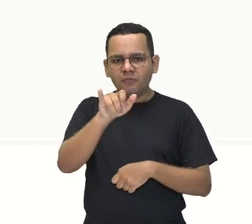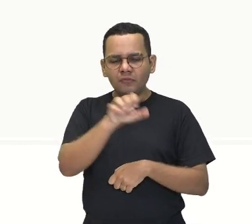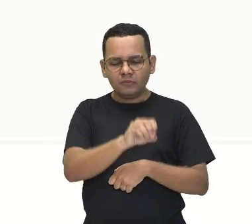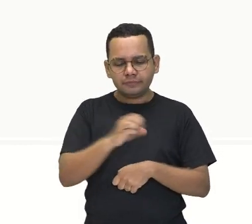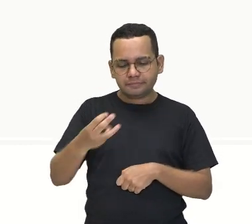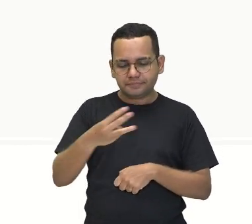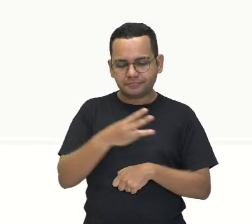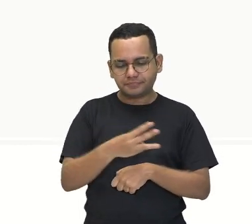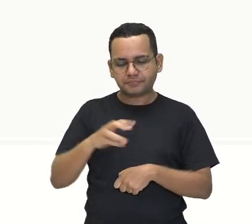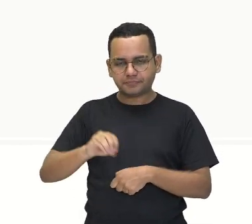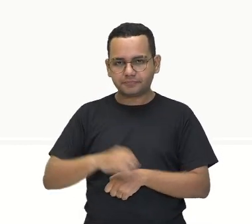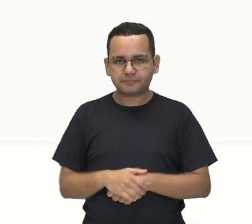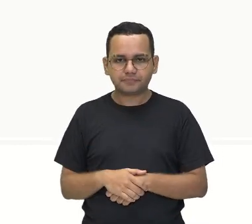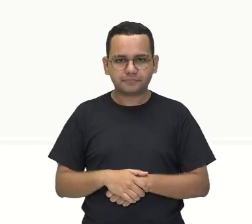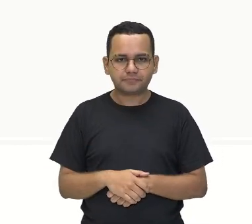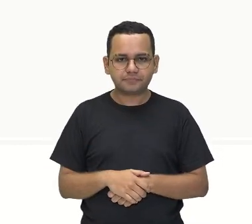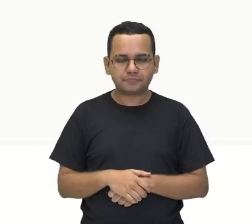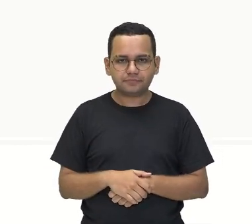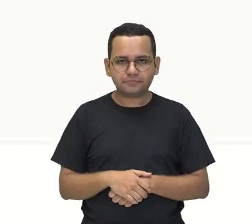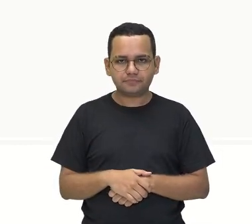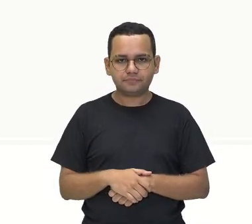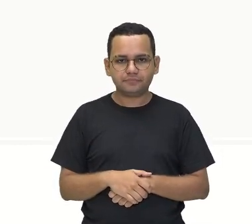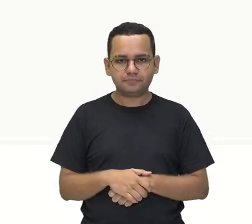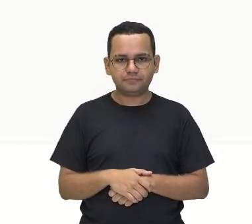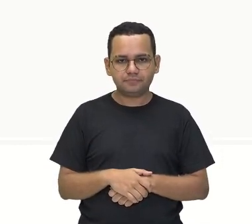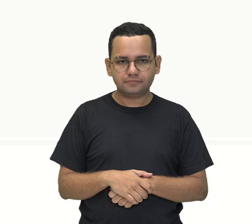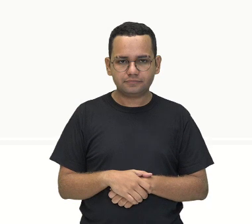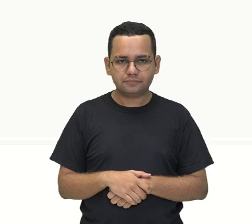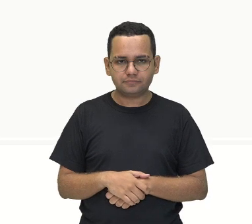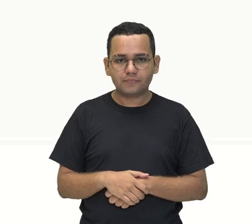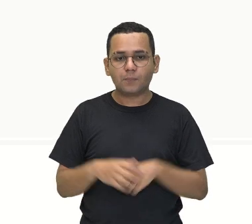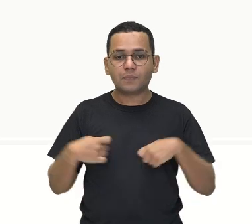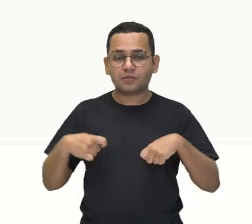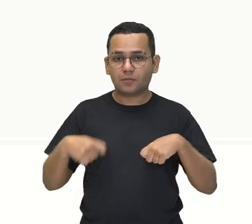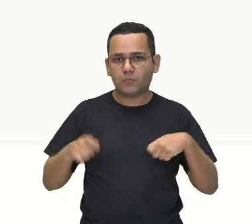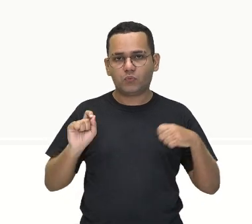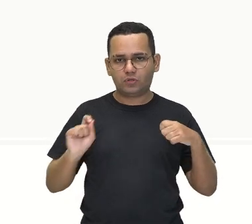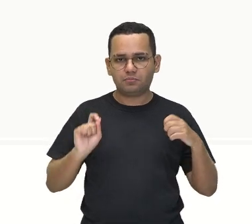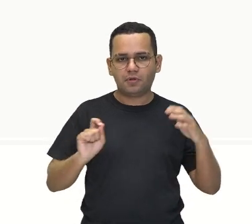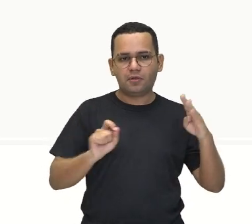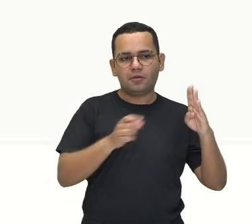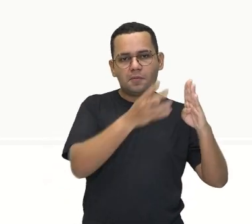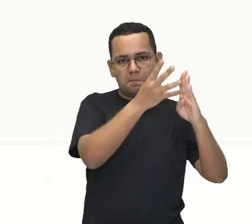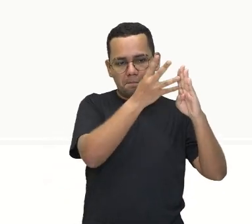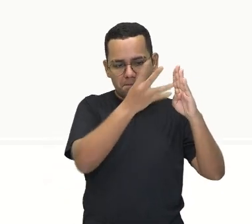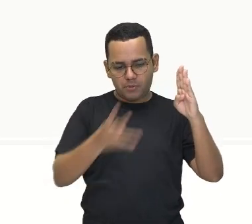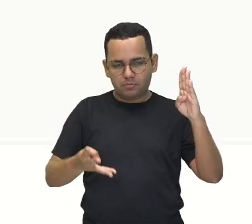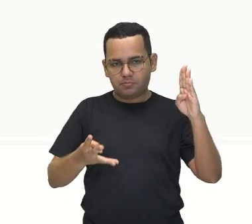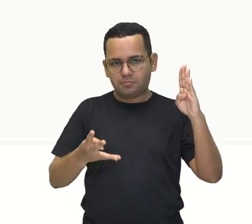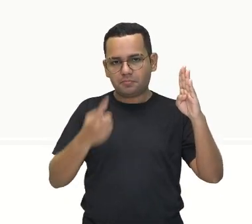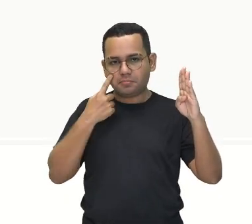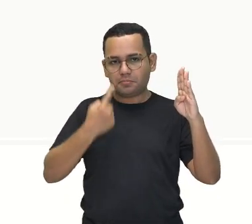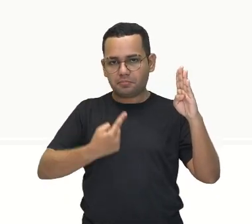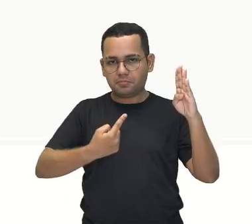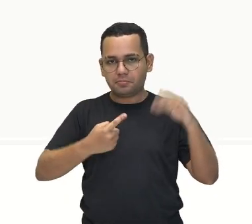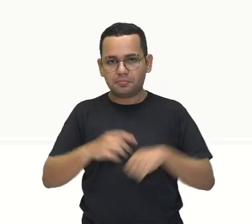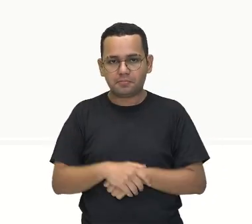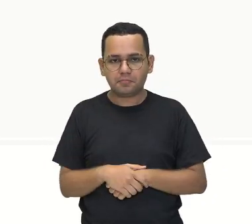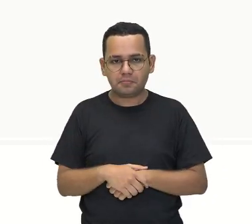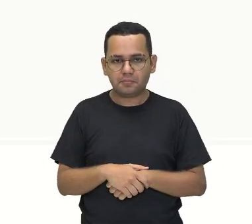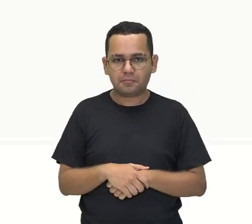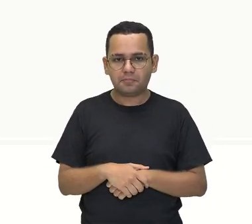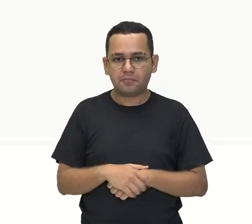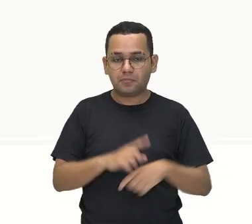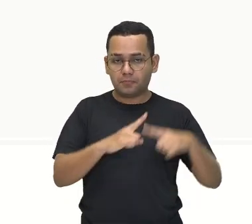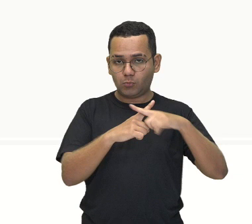Sendo isso, nós vamos calcular dessa forma aqui, ó, nesse sentido agora, ó. A multiplicação vai ser